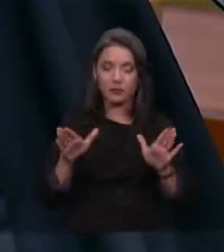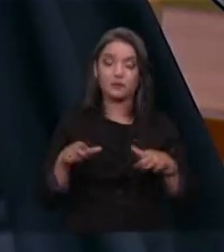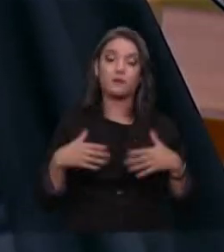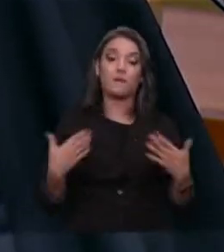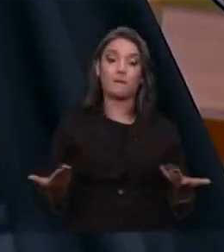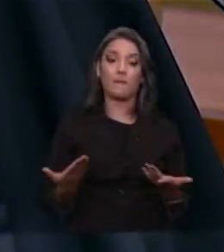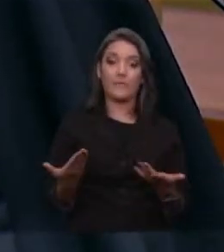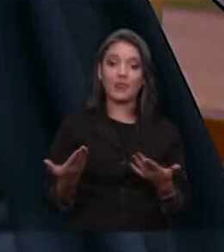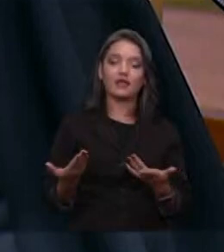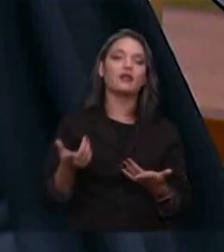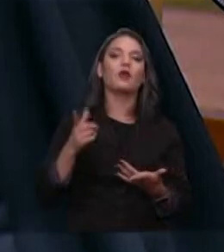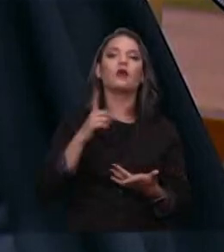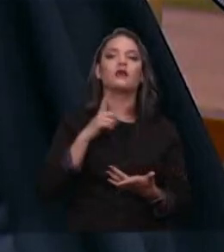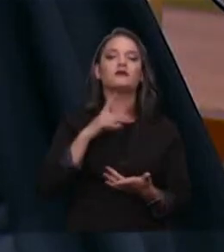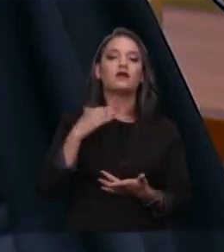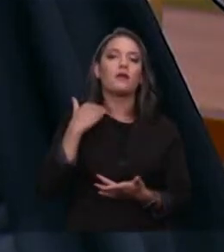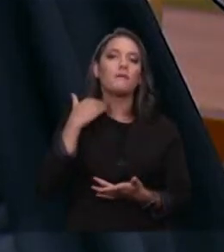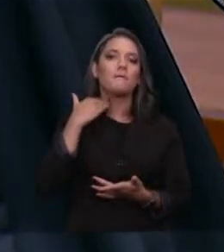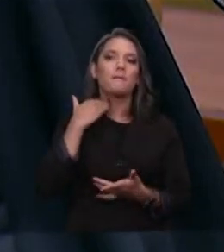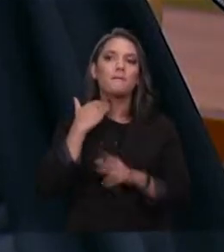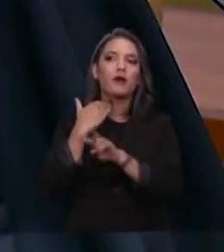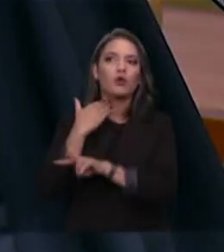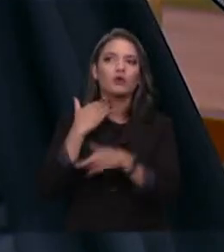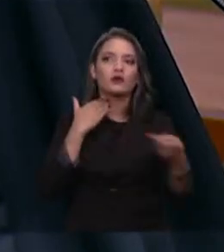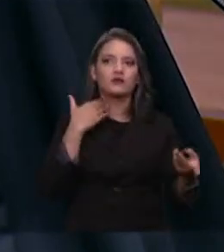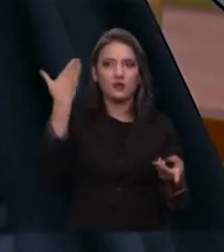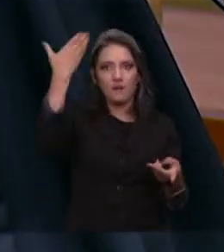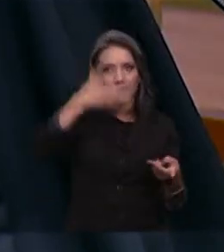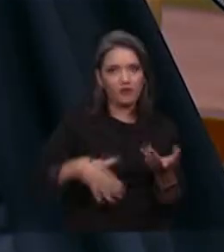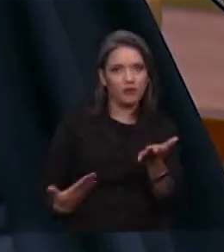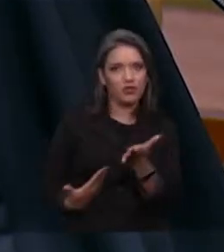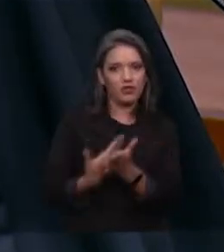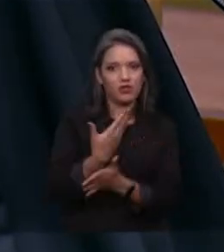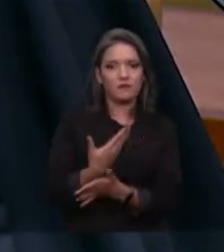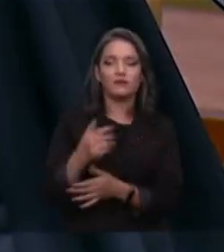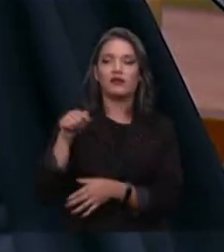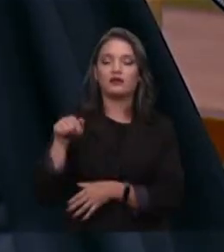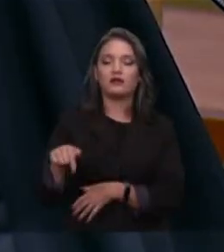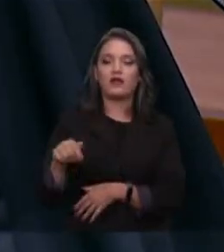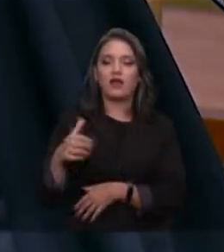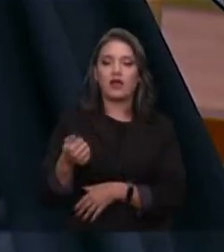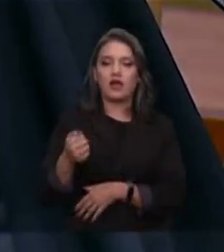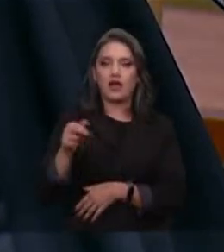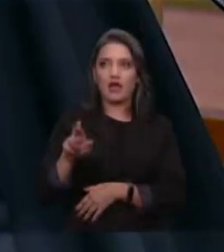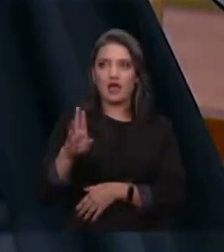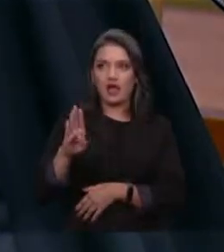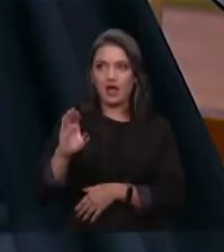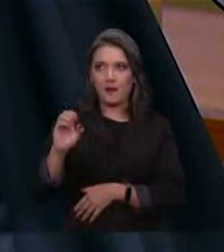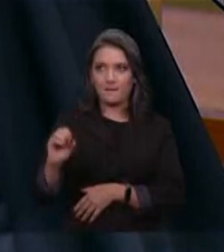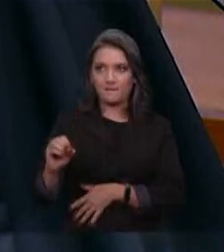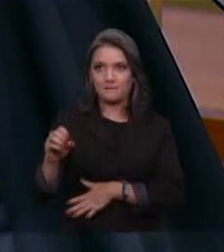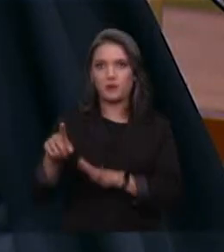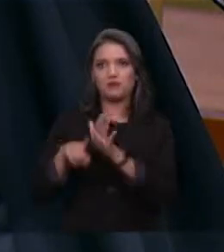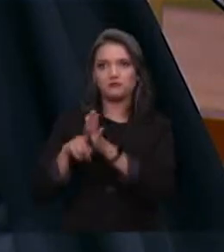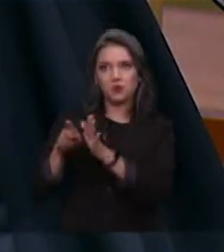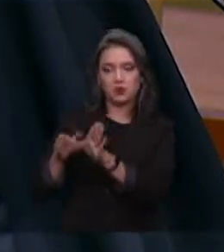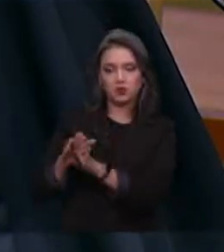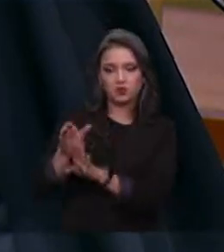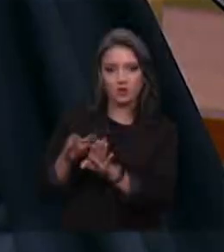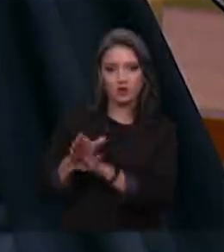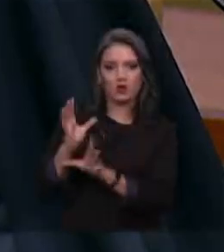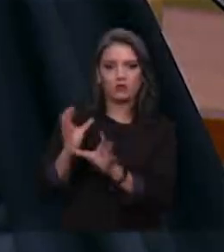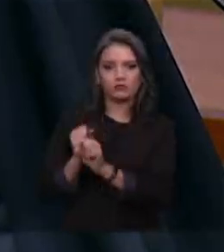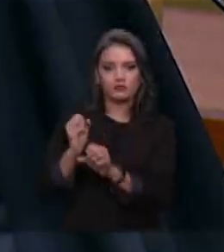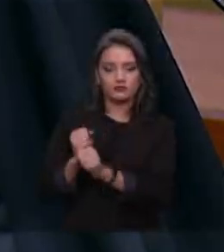os comprovantes das transferências bancárias feitas pela sociedade empresária Arbor Consultoria e Assessoria